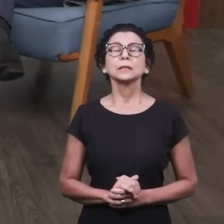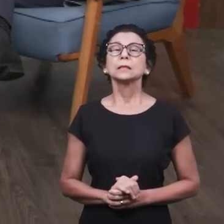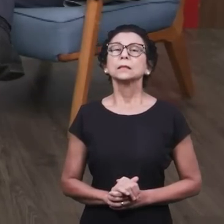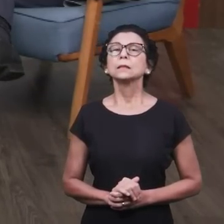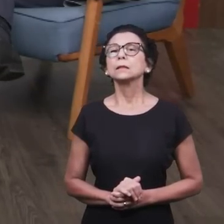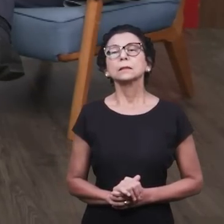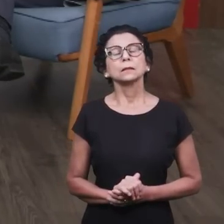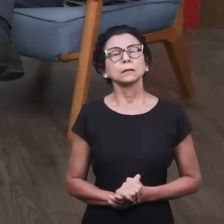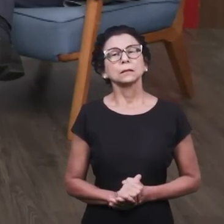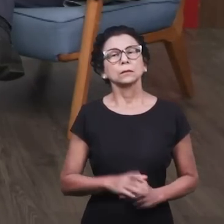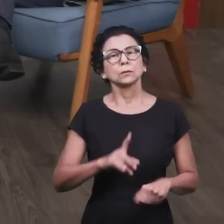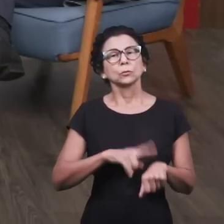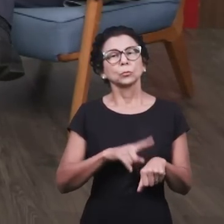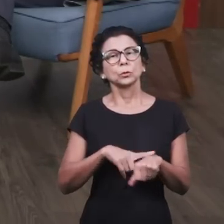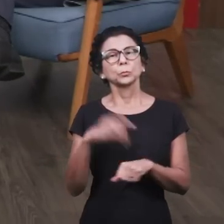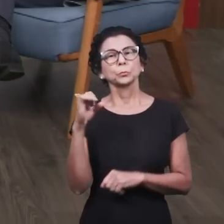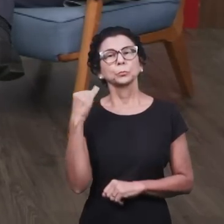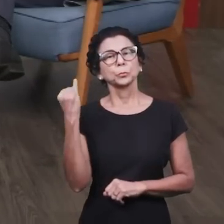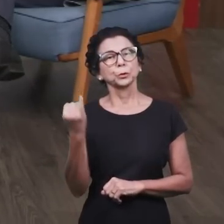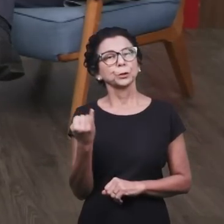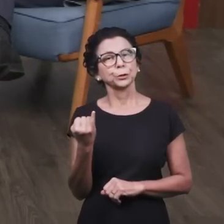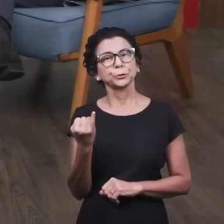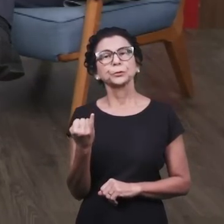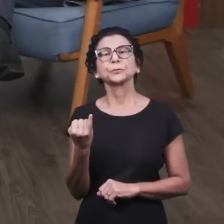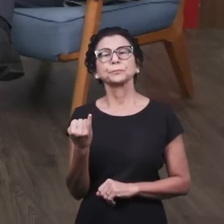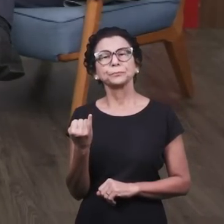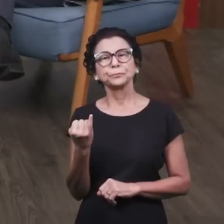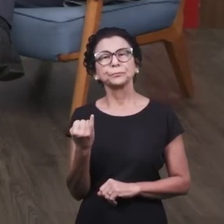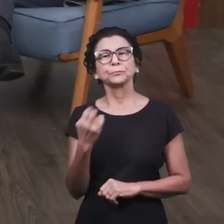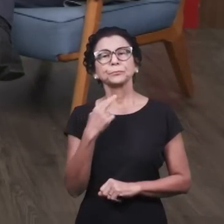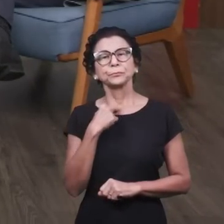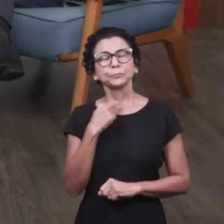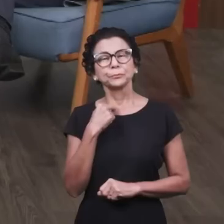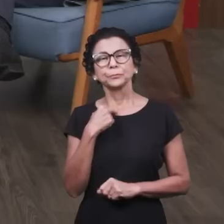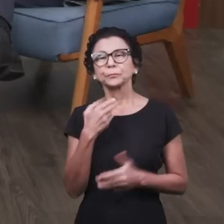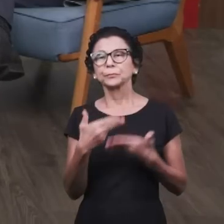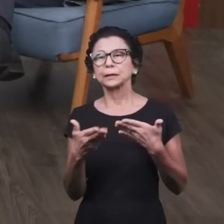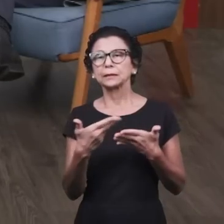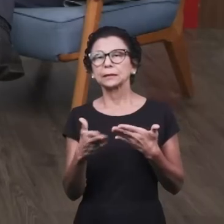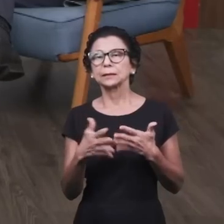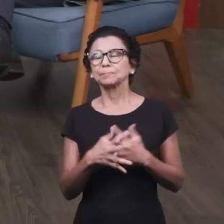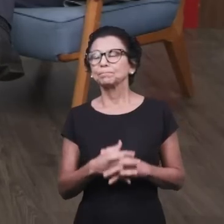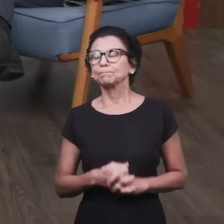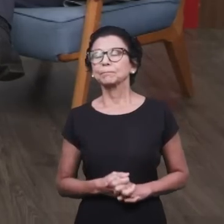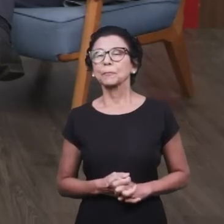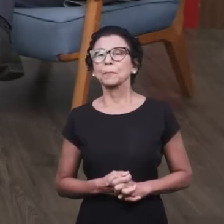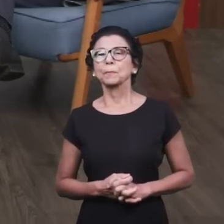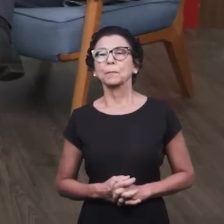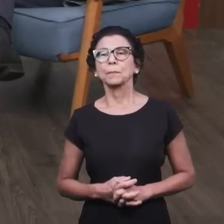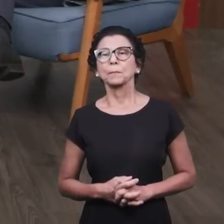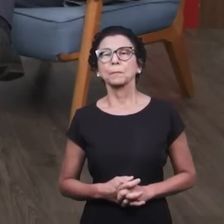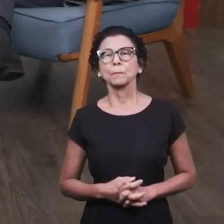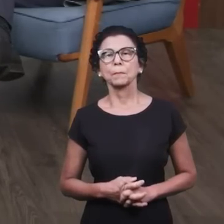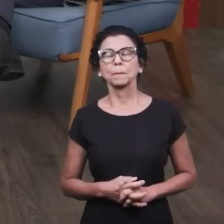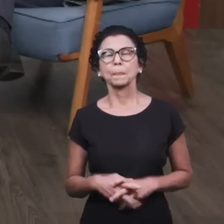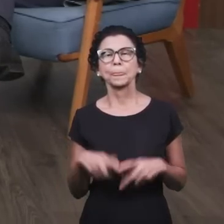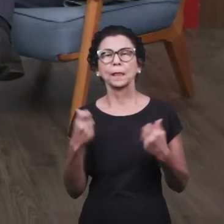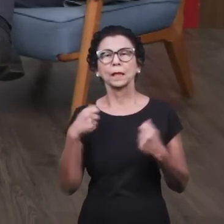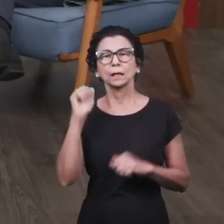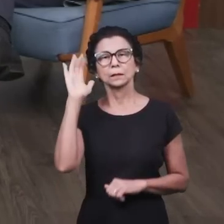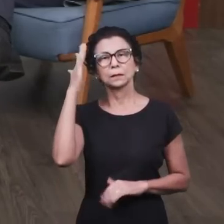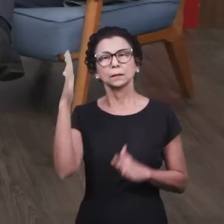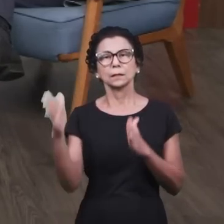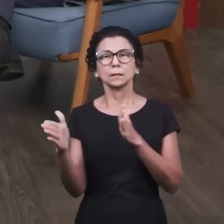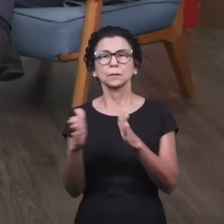nós não podemos perder o tempo. Então, como nós não entramos racionalmente, nós precisamos alcançar